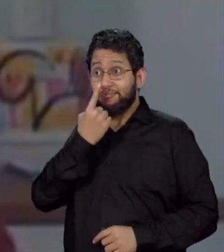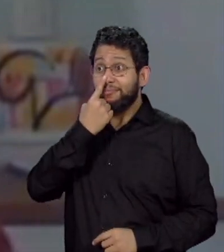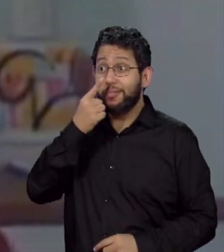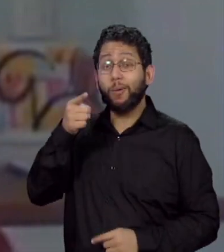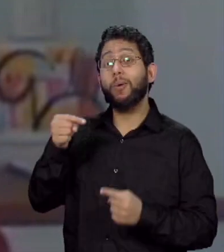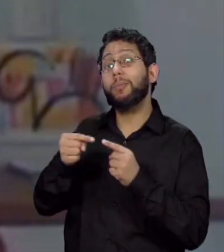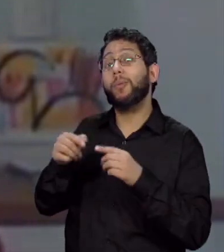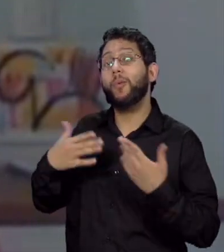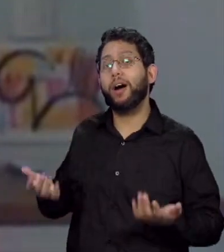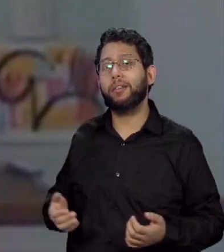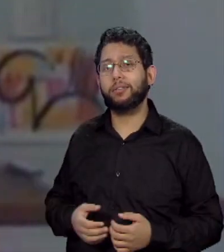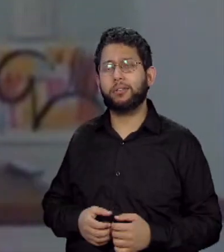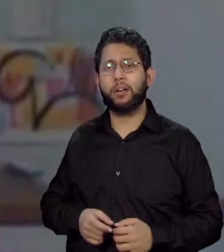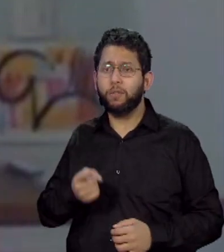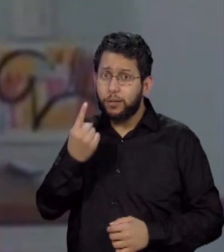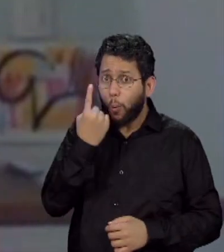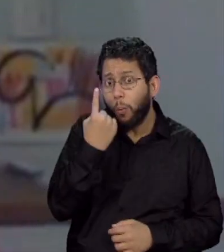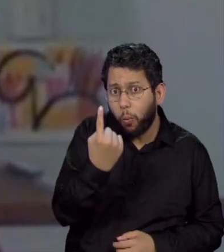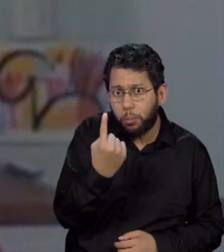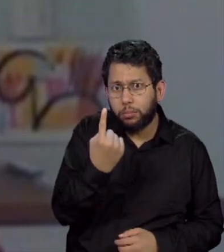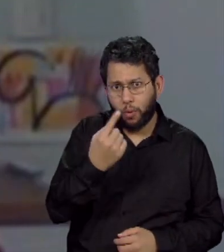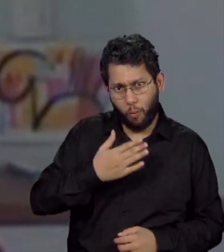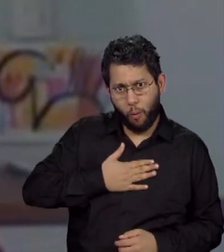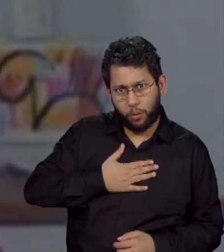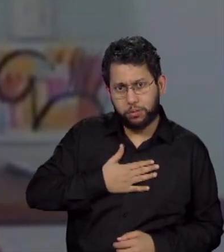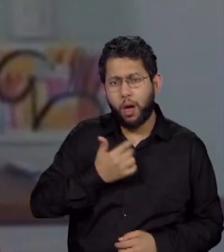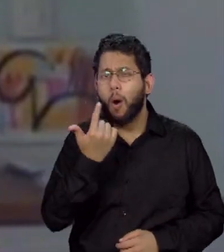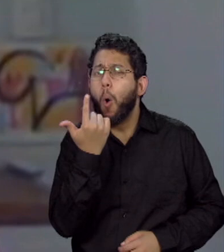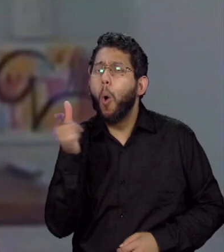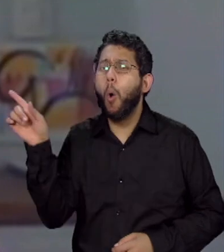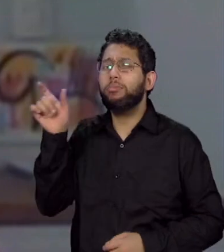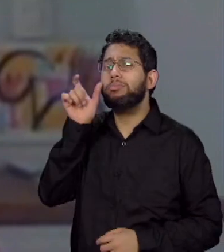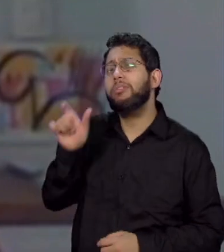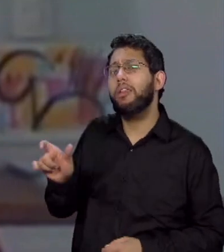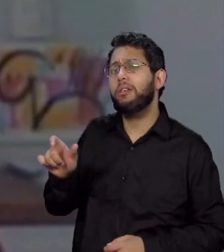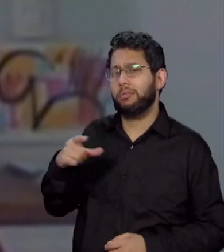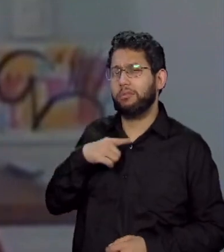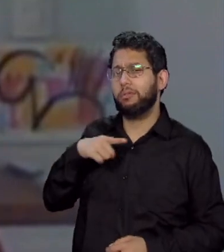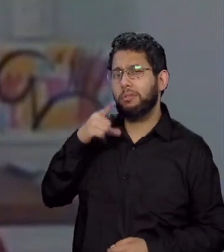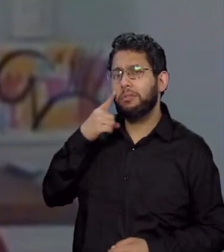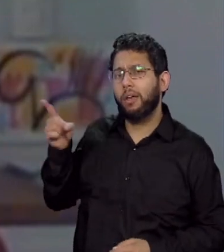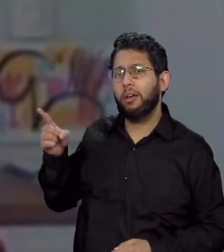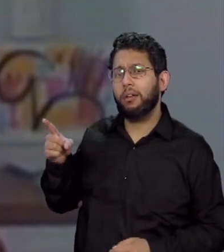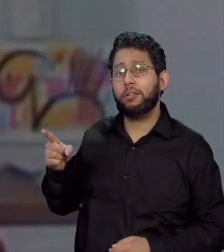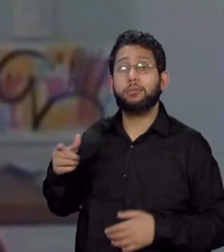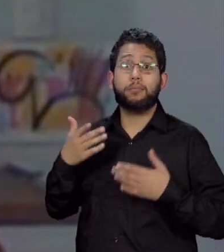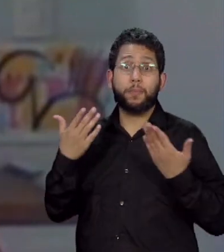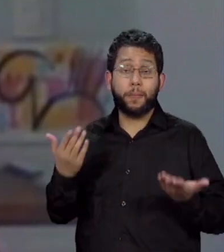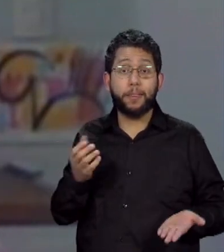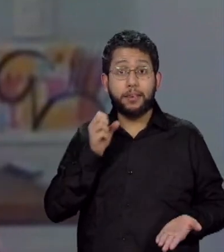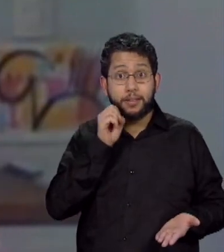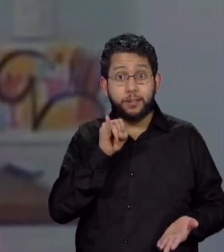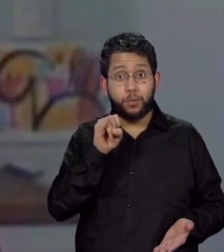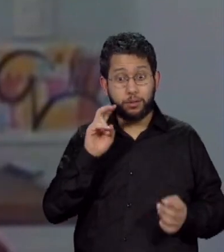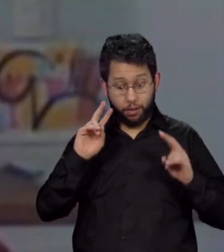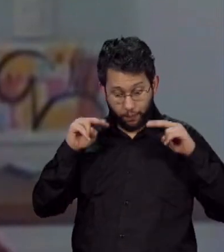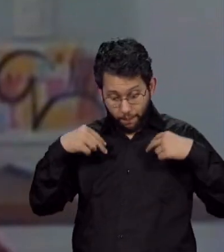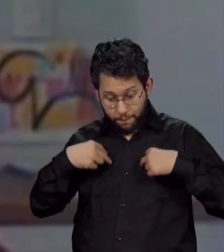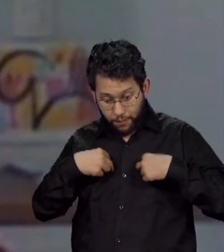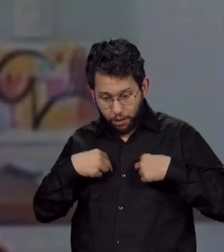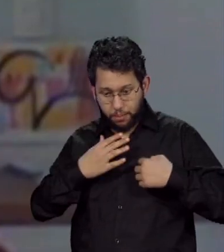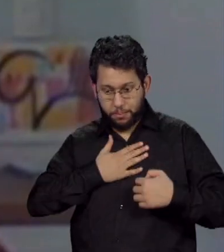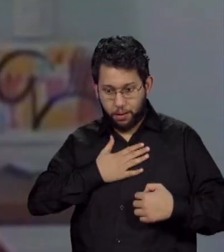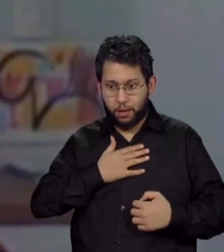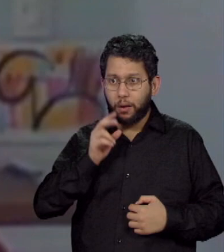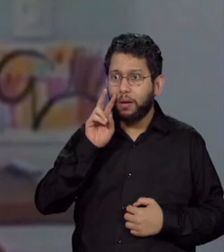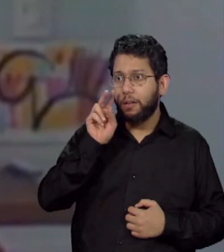Que outras obras que que essa produtora faz que te interessa? Porque se você identifica um grupo de